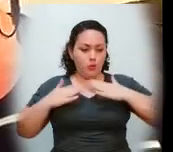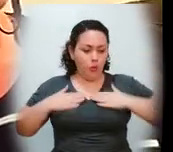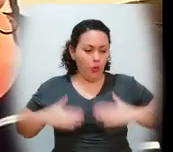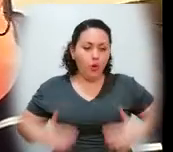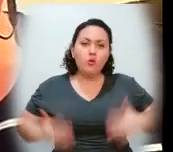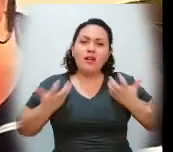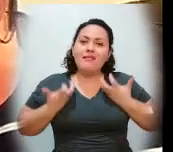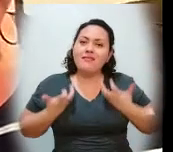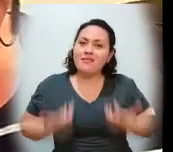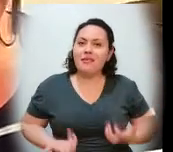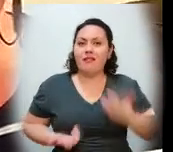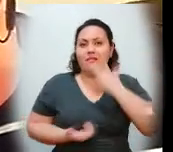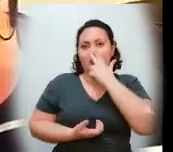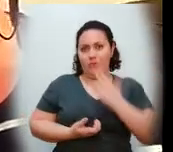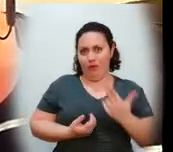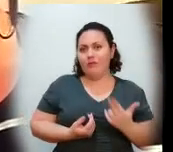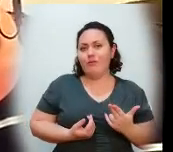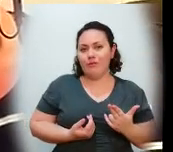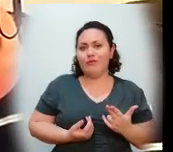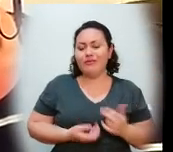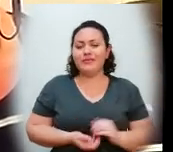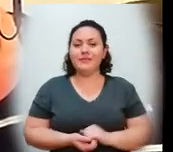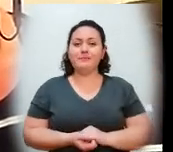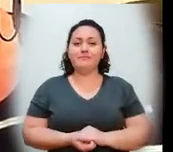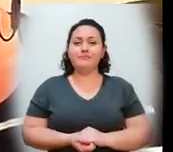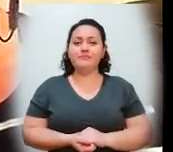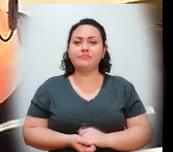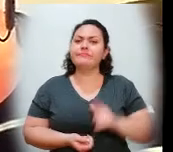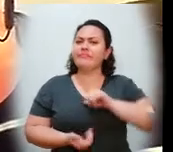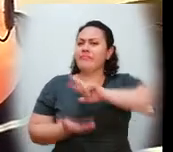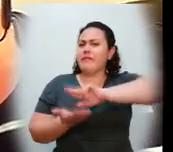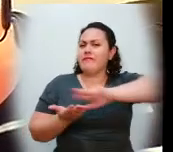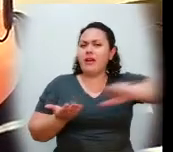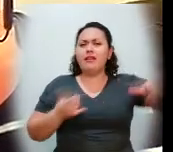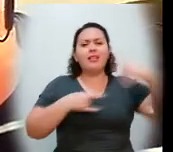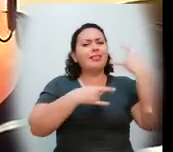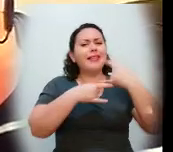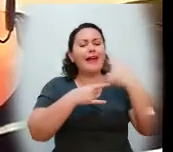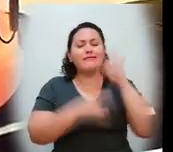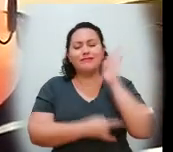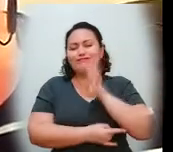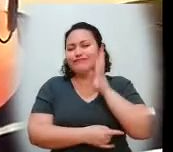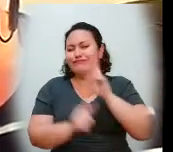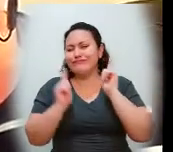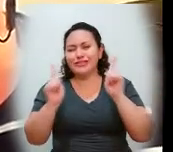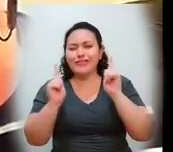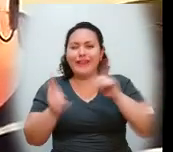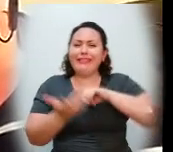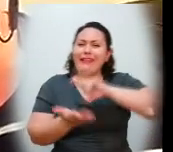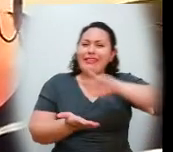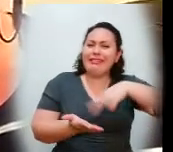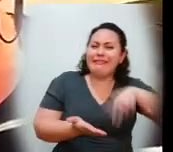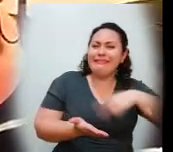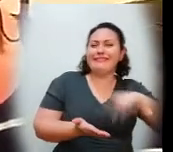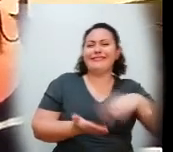pouco mais cansado, assim, né? Então, tem um monte de lives bem divertidas aí, com